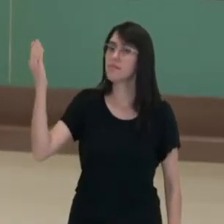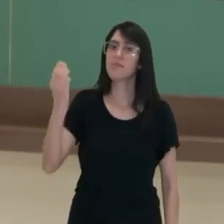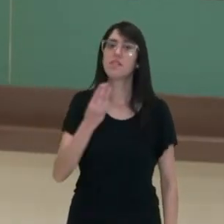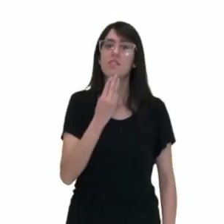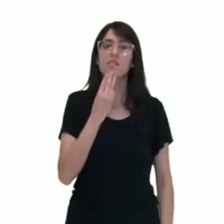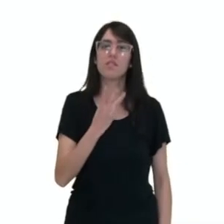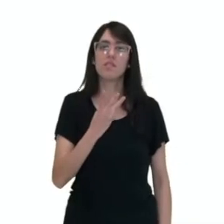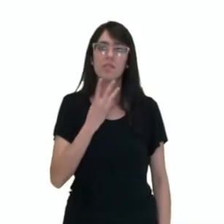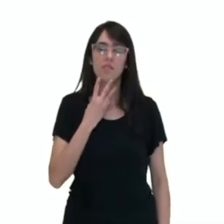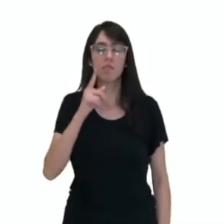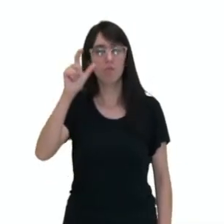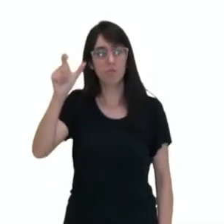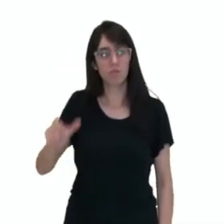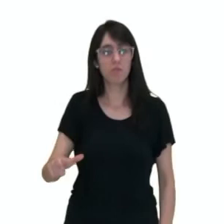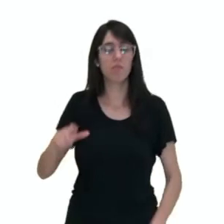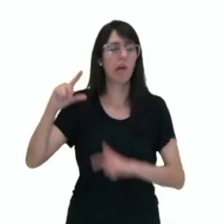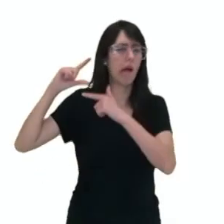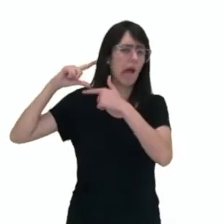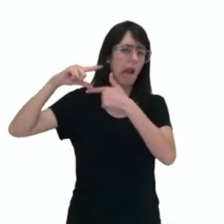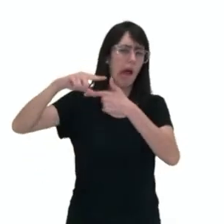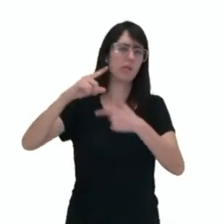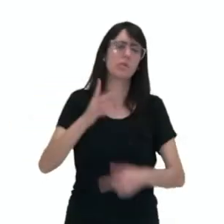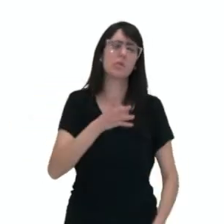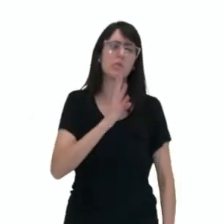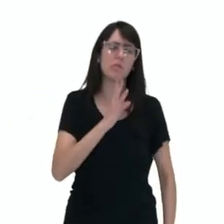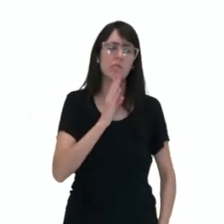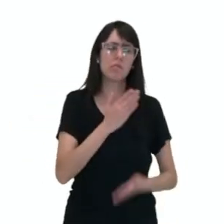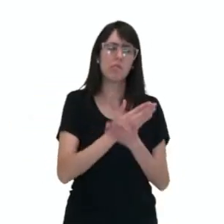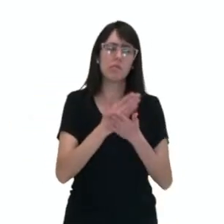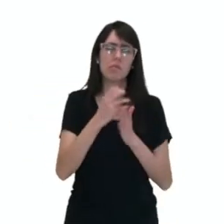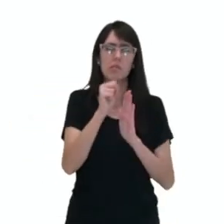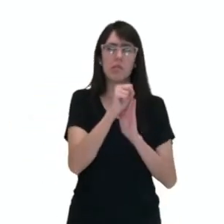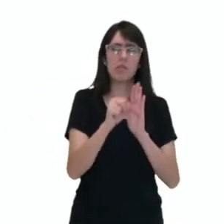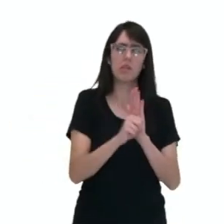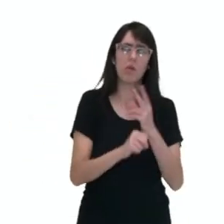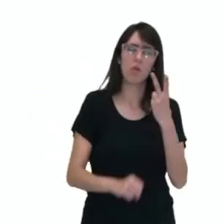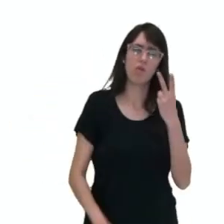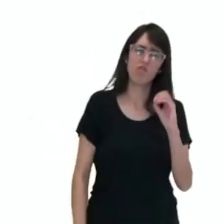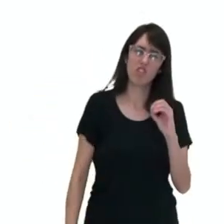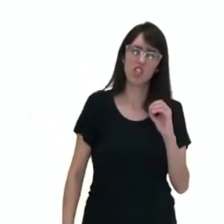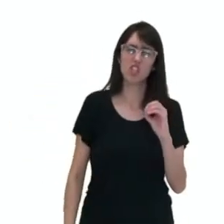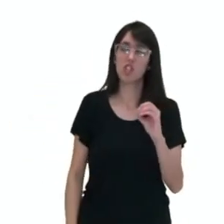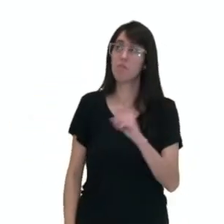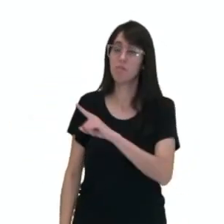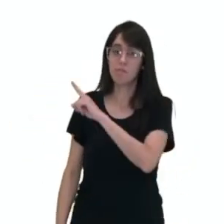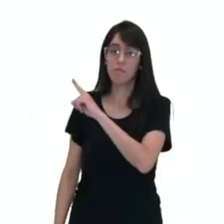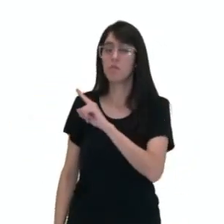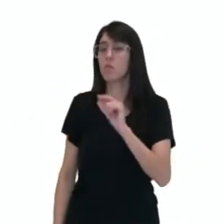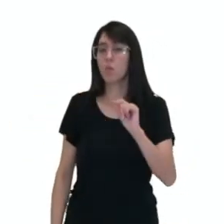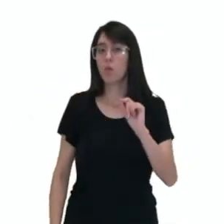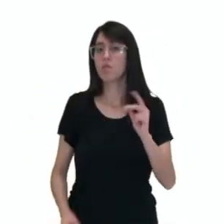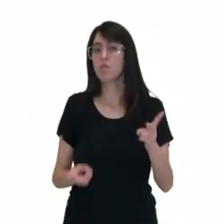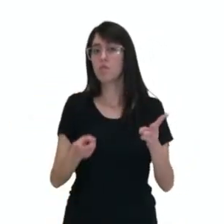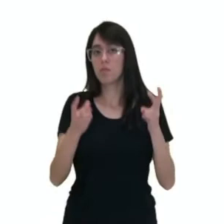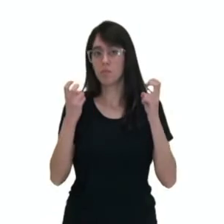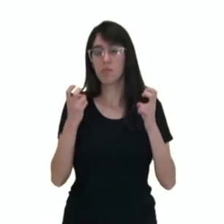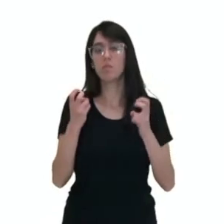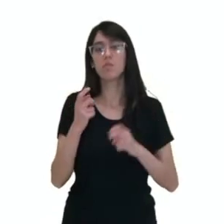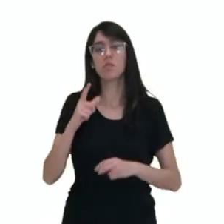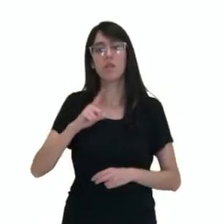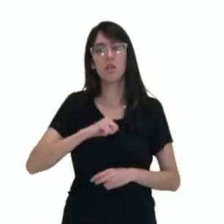Weber, que é um sociólogo clássico também, início do século XX. O Weber, ele observou a questão